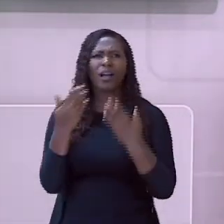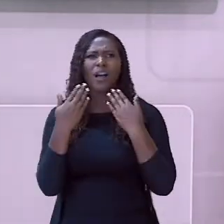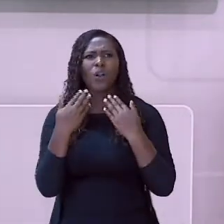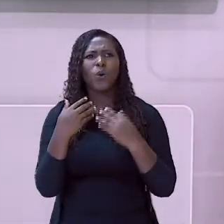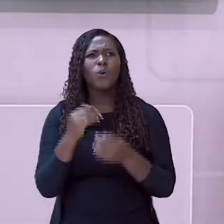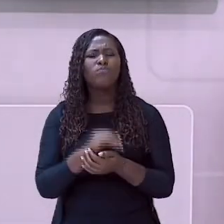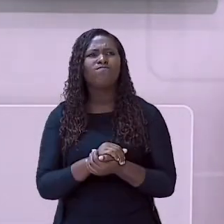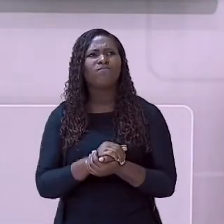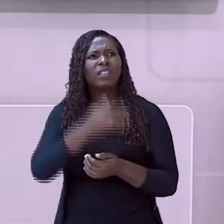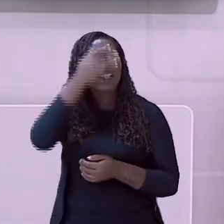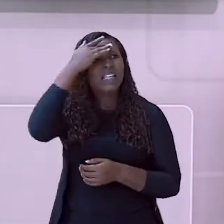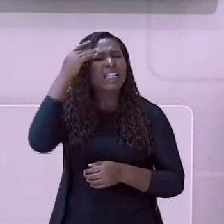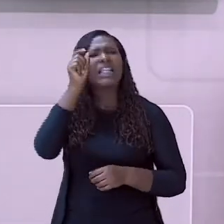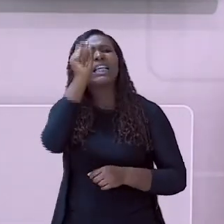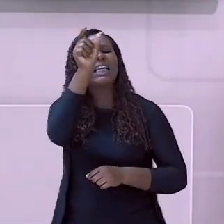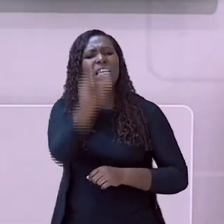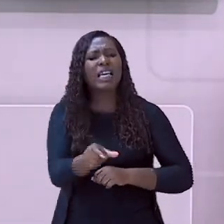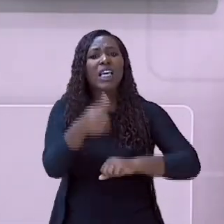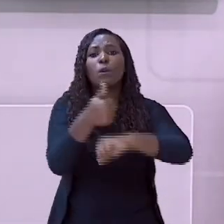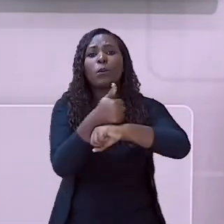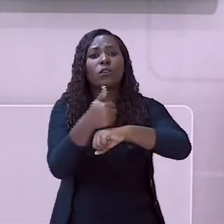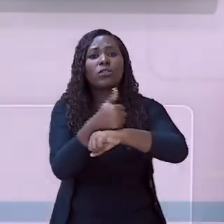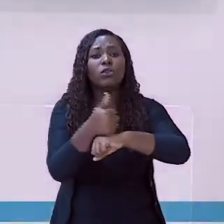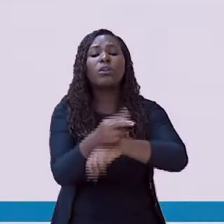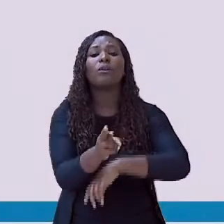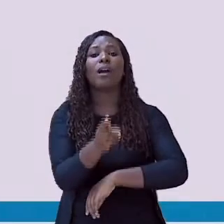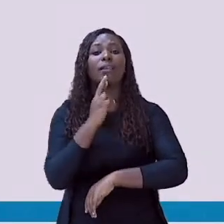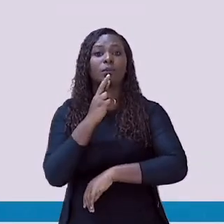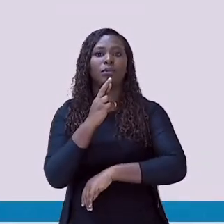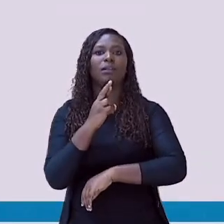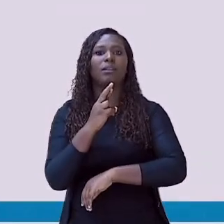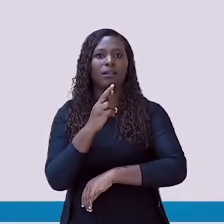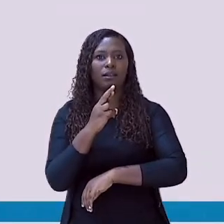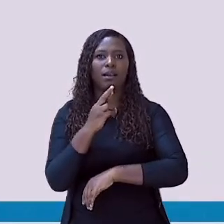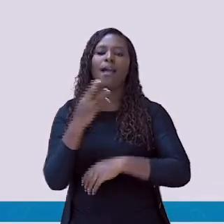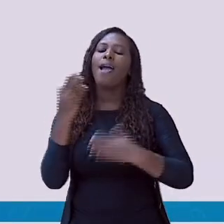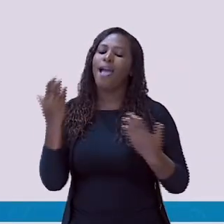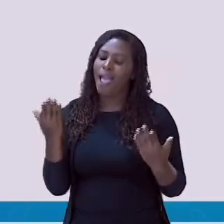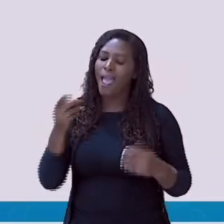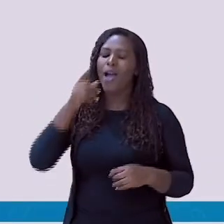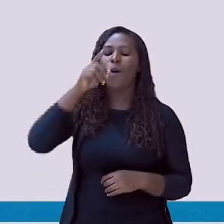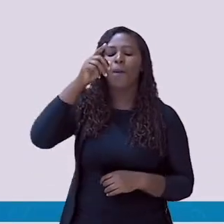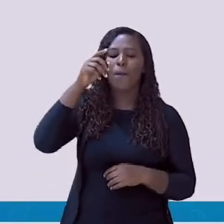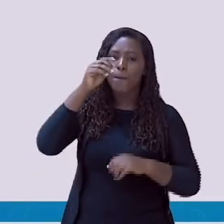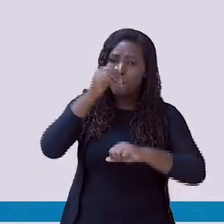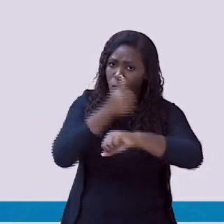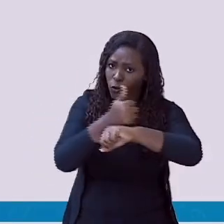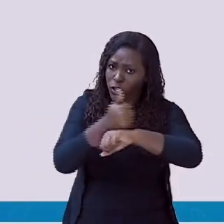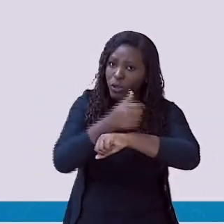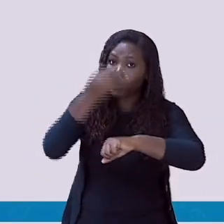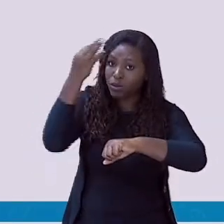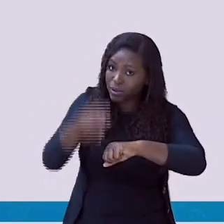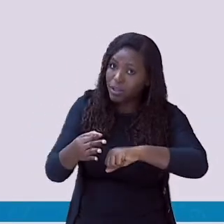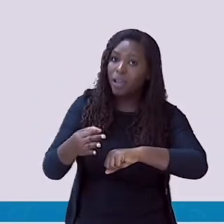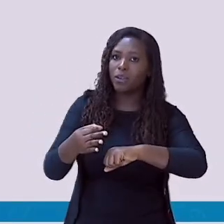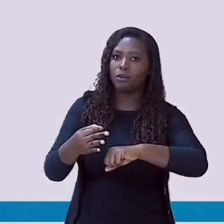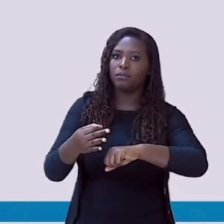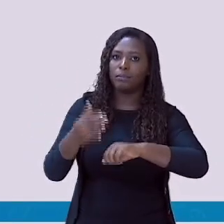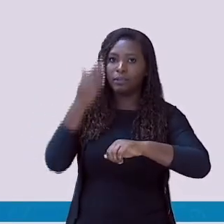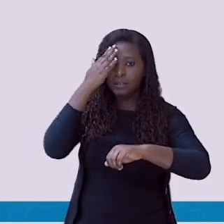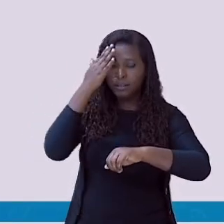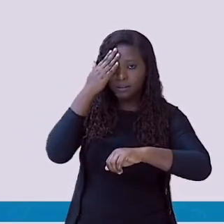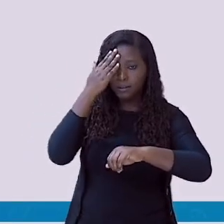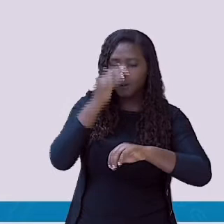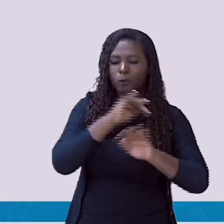entrevista. Geralmente, essa entrevista investigativa, ela tem caráter